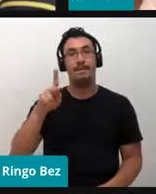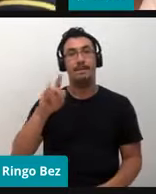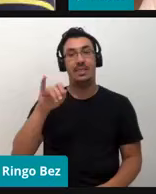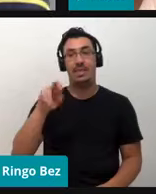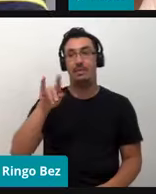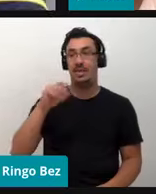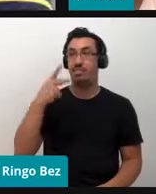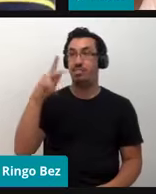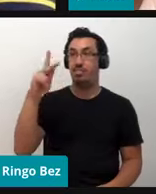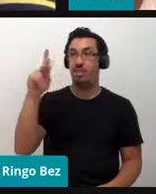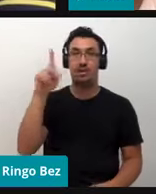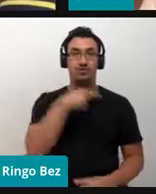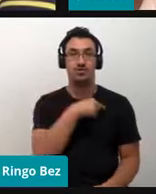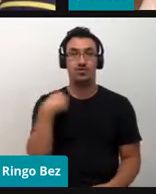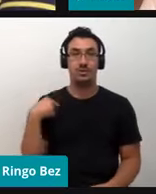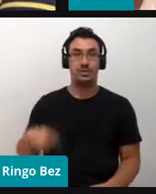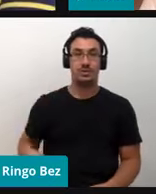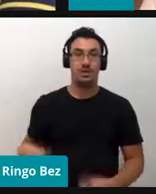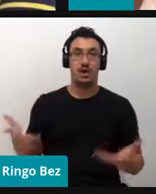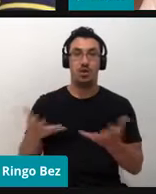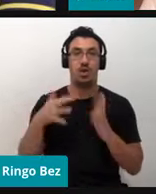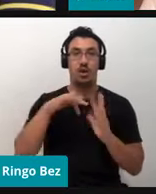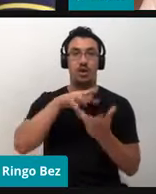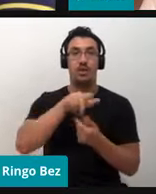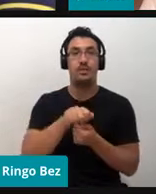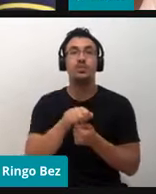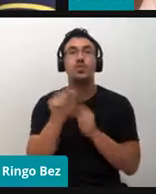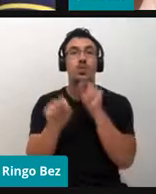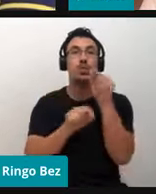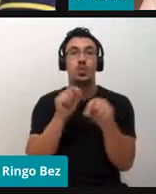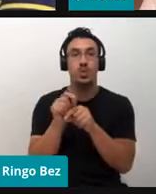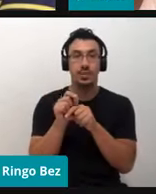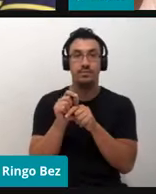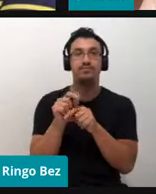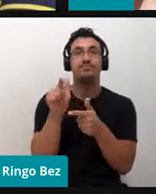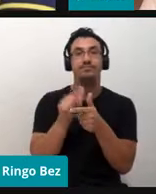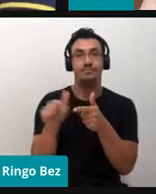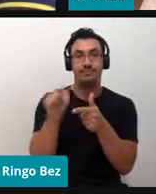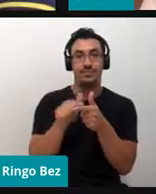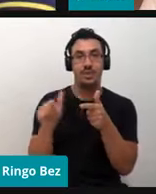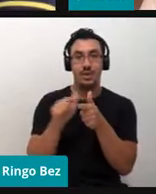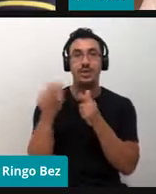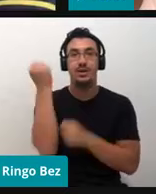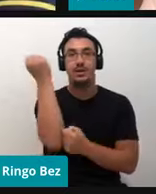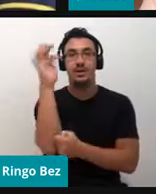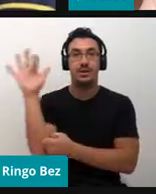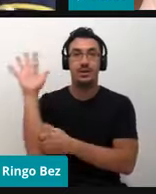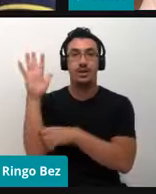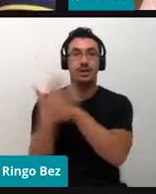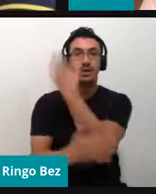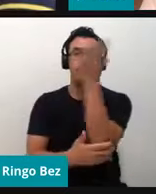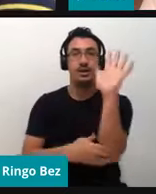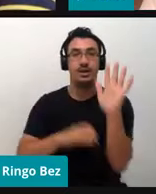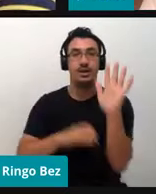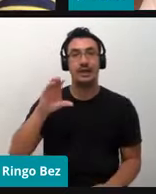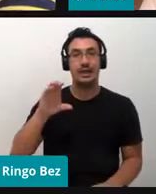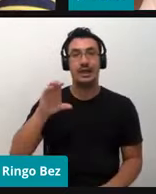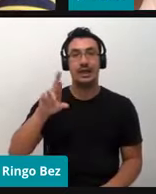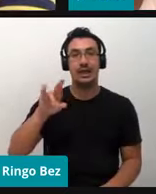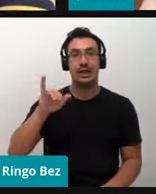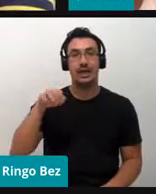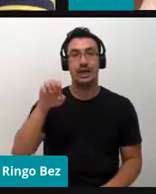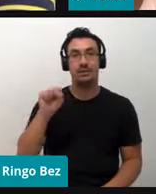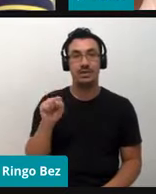pandemia global. A relação são os crimes ambientais, né? E essa relação, ela não é apenas dada